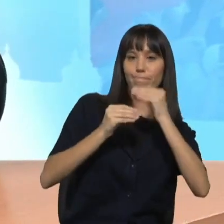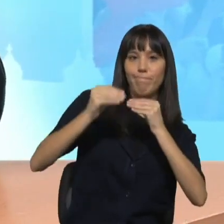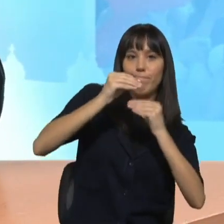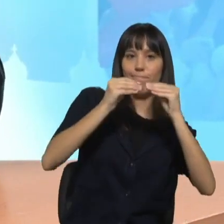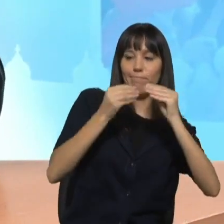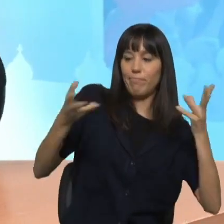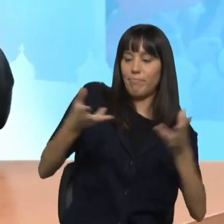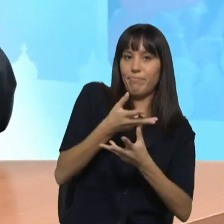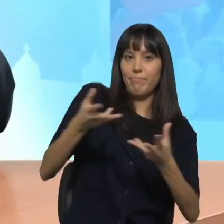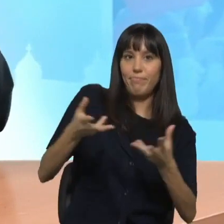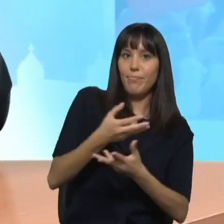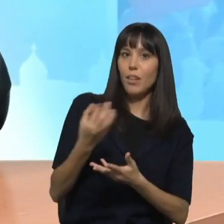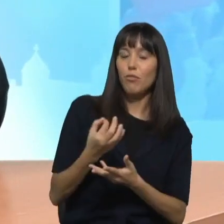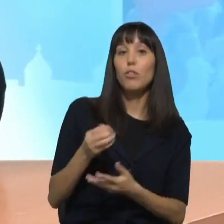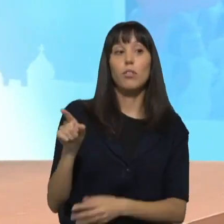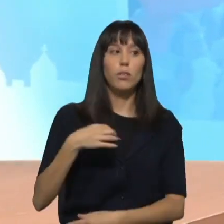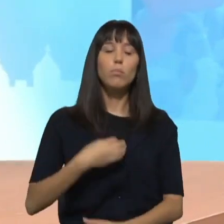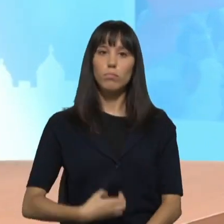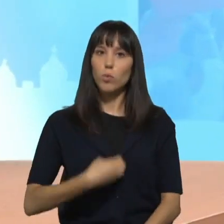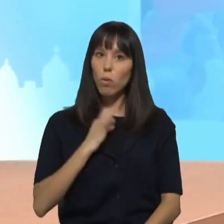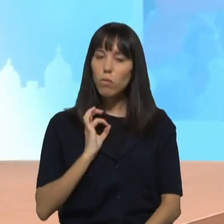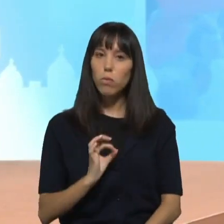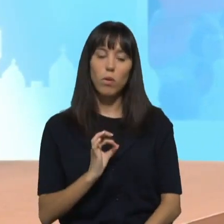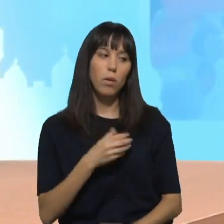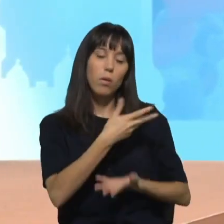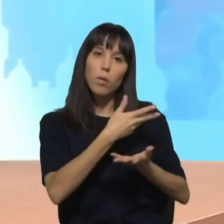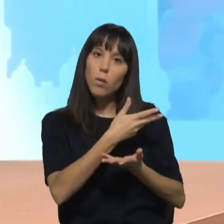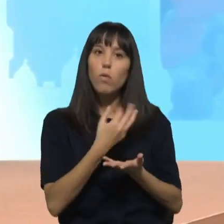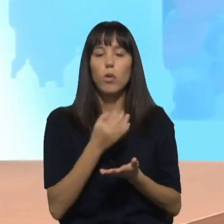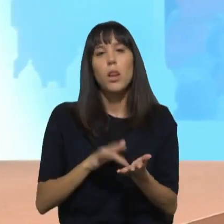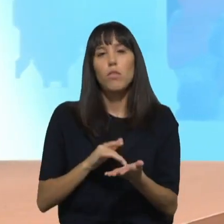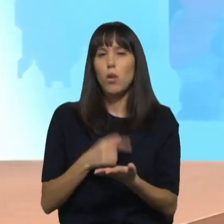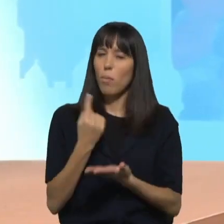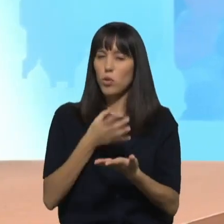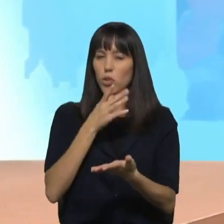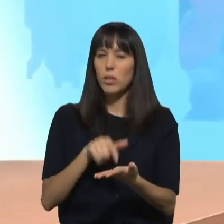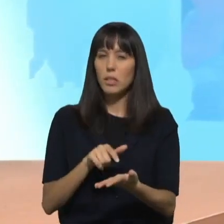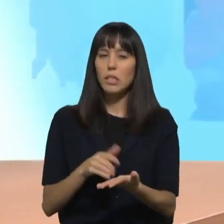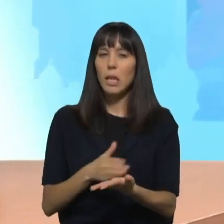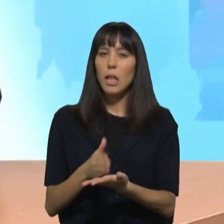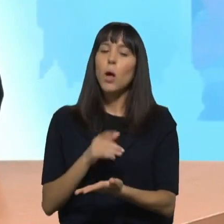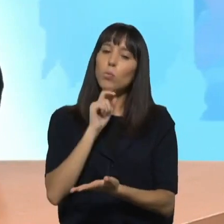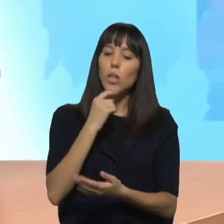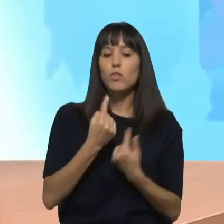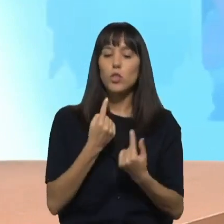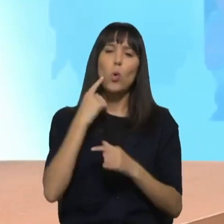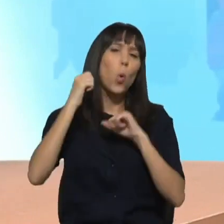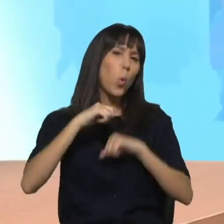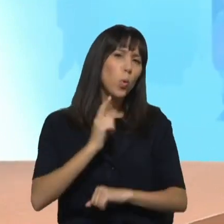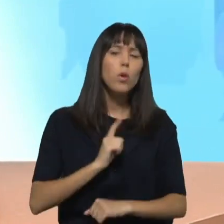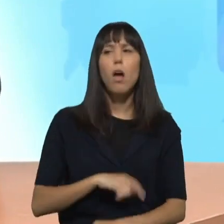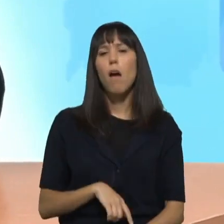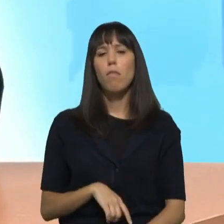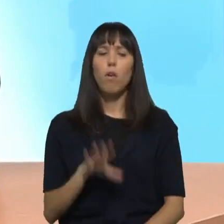sempre muito isso, muito fiel a João Paulo II, com algumas coisas, e o livro também nos conta isso, que podia discordar ou não dizer da